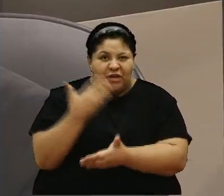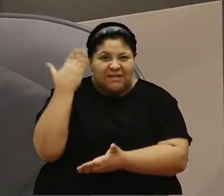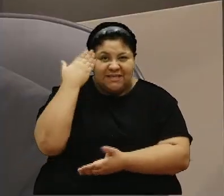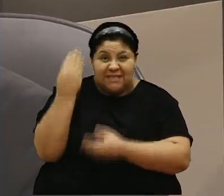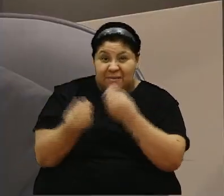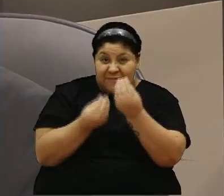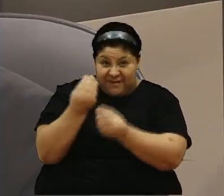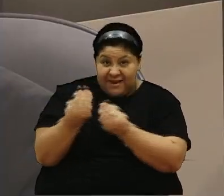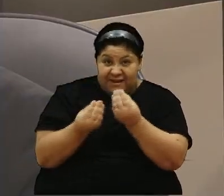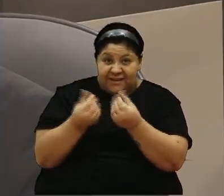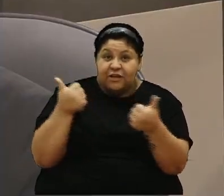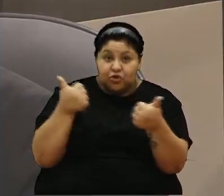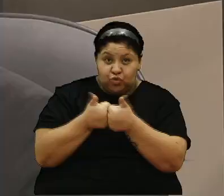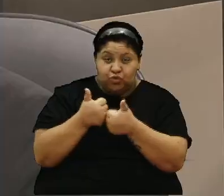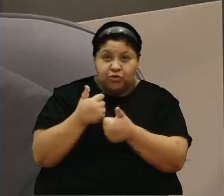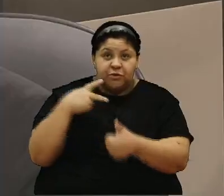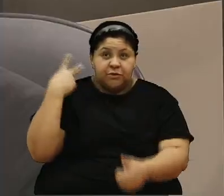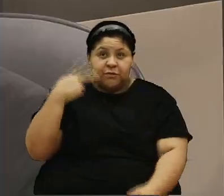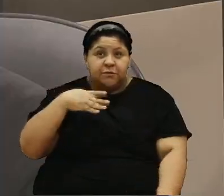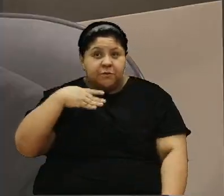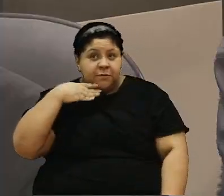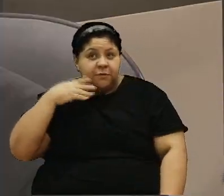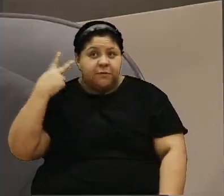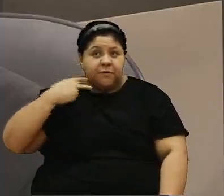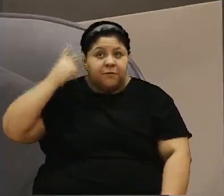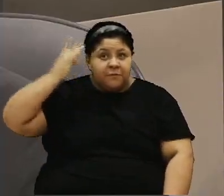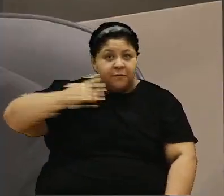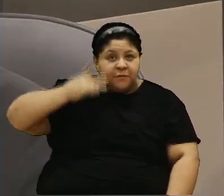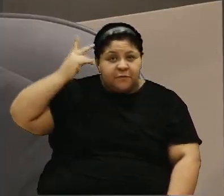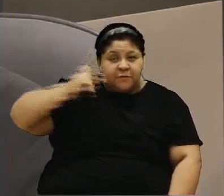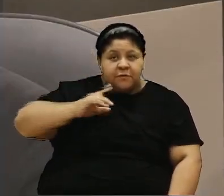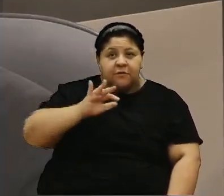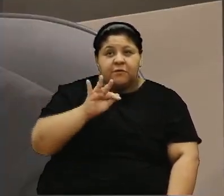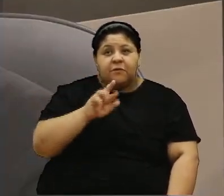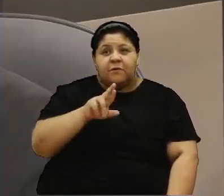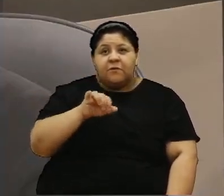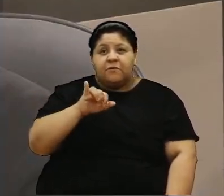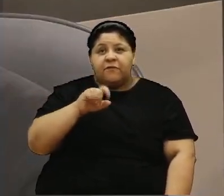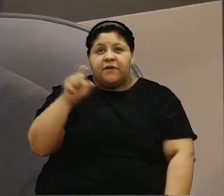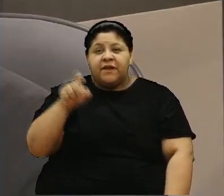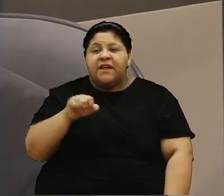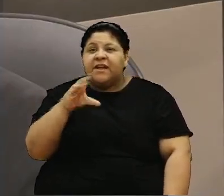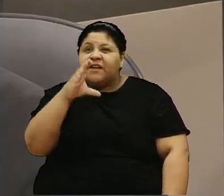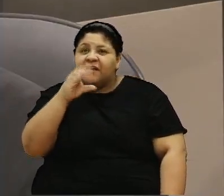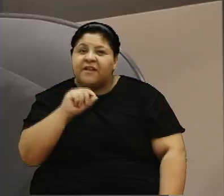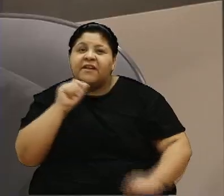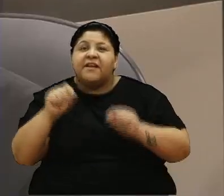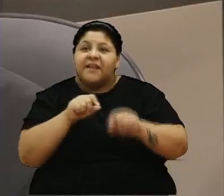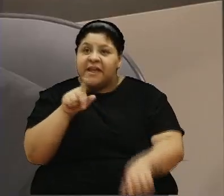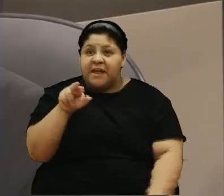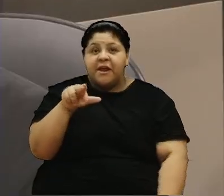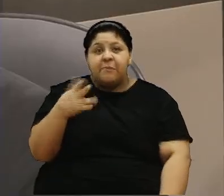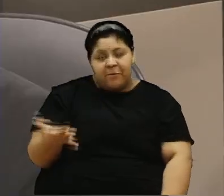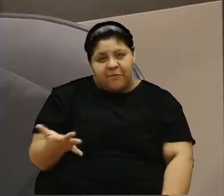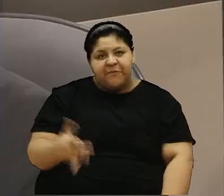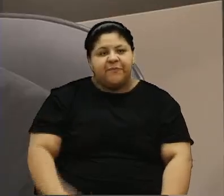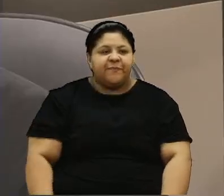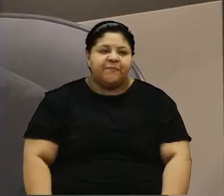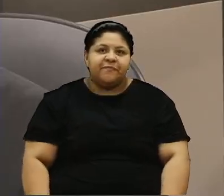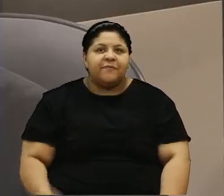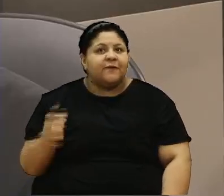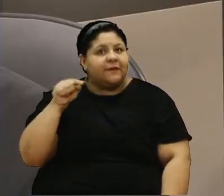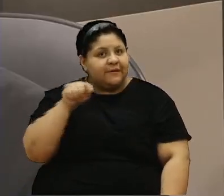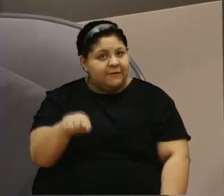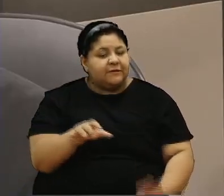nesse Sindinap aqui, vereador Bortola, vereadora Daiane Mello? O Frei Chico, que eu não preciso dizer de quem é irmão. Então, essa é uma